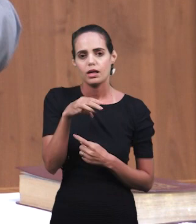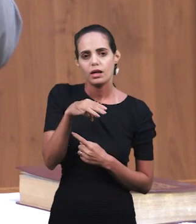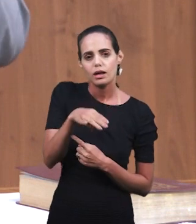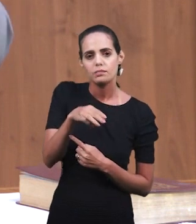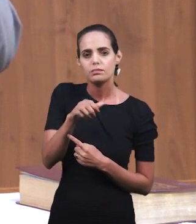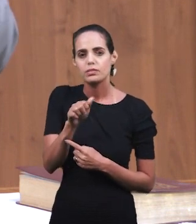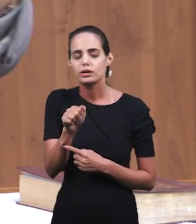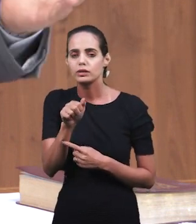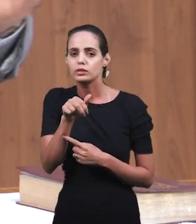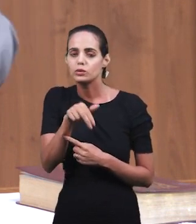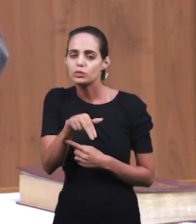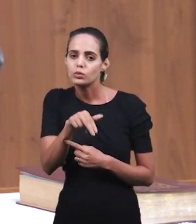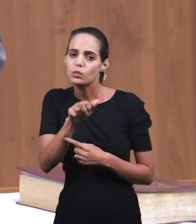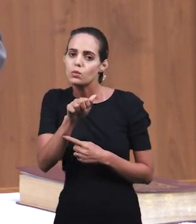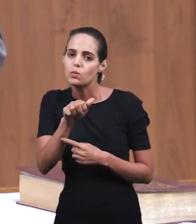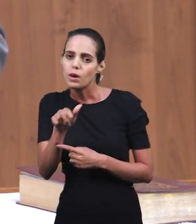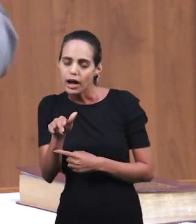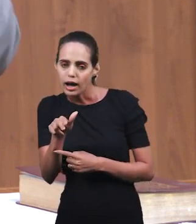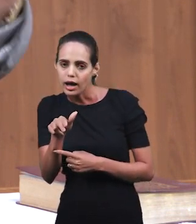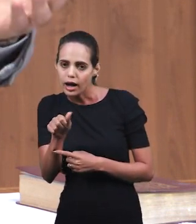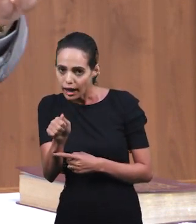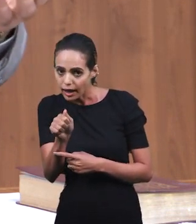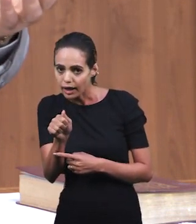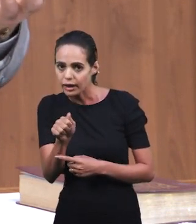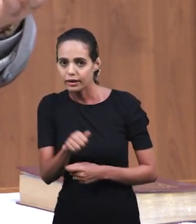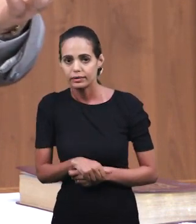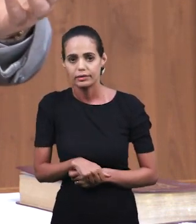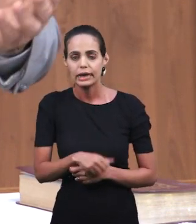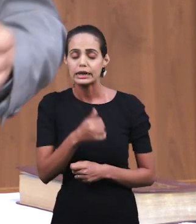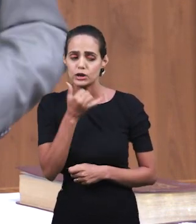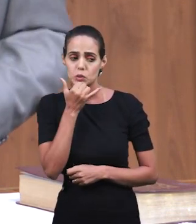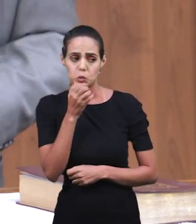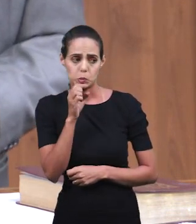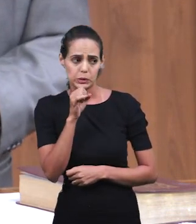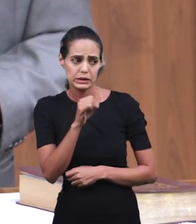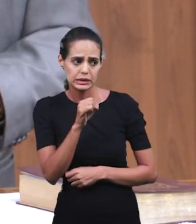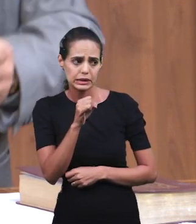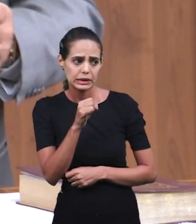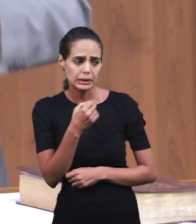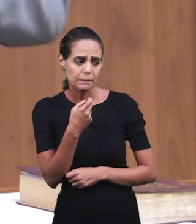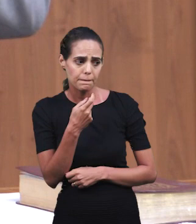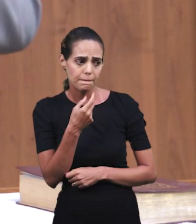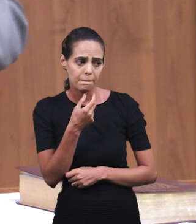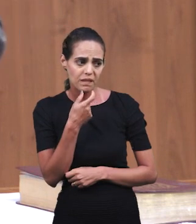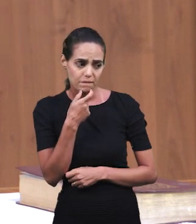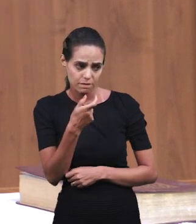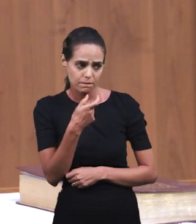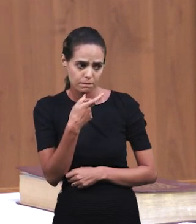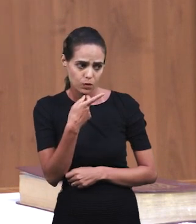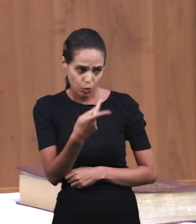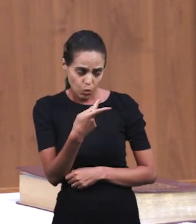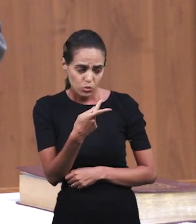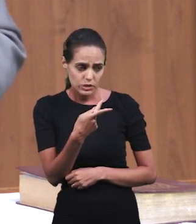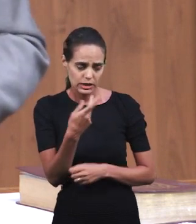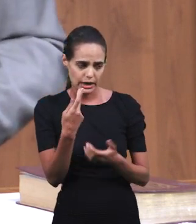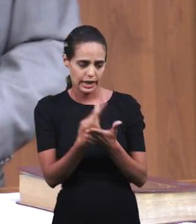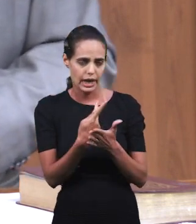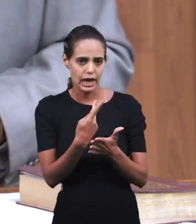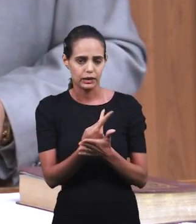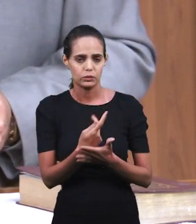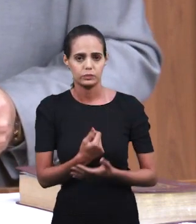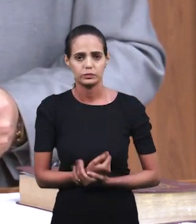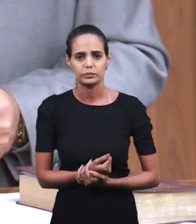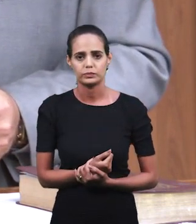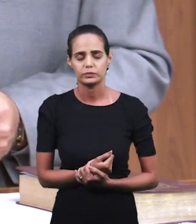né, mas o nome certo é Manoa. Então aqui, se em algum momento nós erramos aqui, nós estamos corrigindo, os irmãos estão aprendendo também. Igreja do bairro